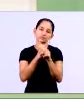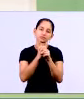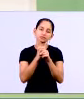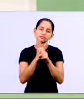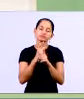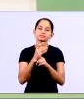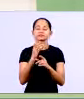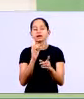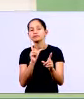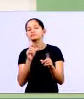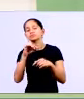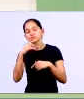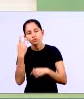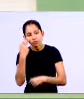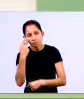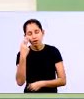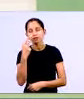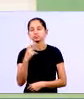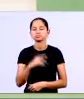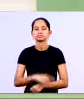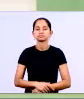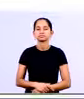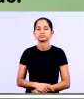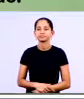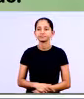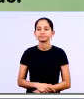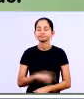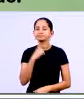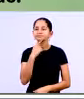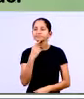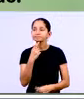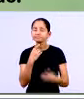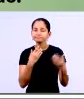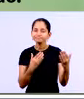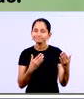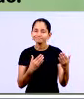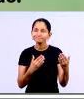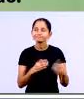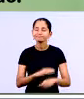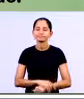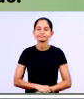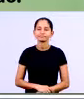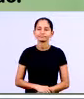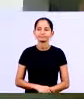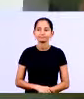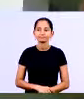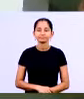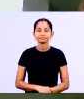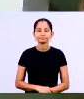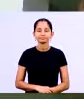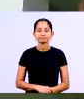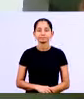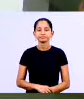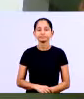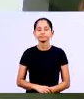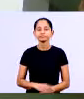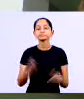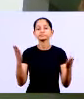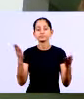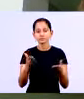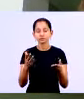moleque, SM, substantivo masculino. Alguma dúvida, professora Tayane? Não, nós temos aqui